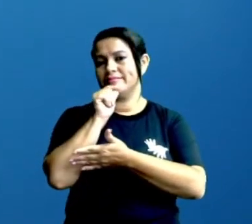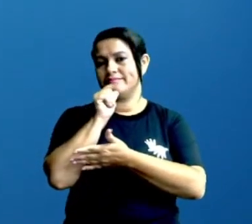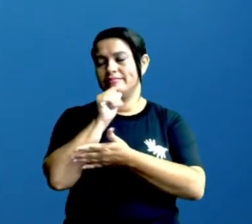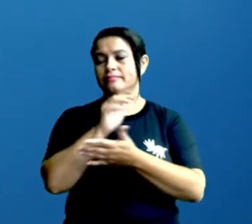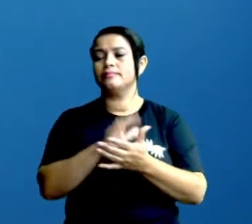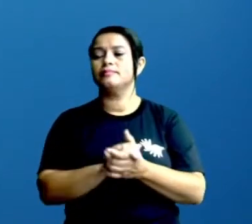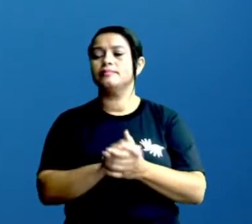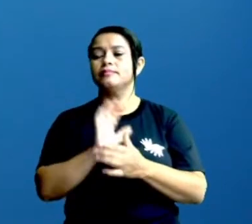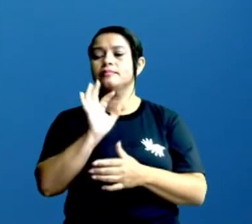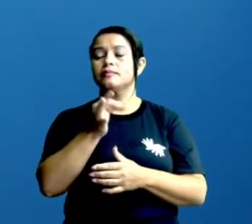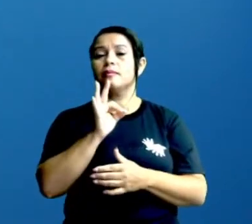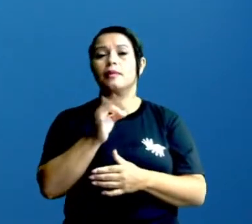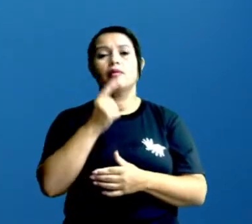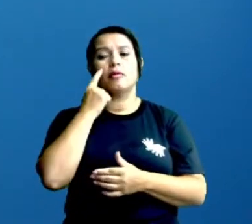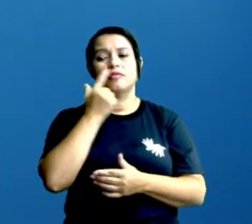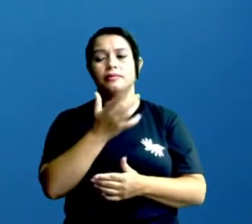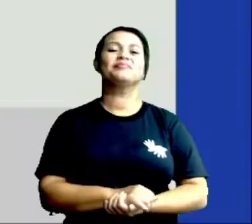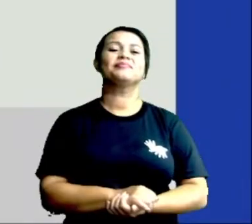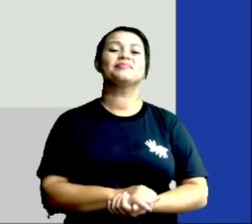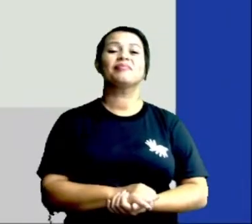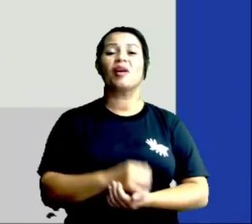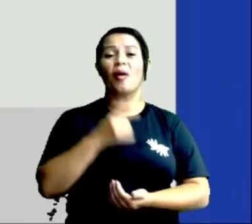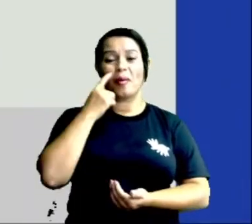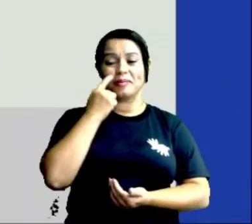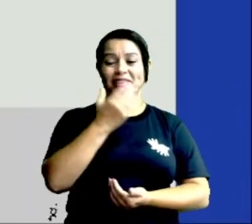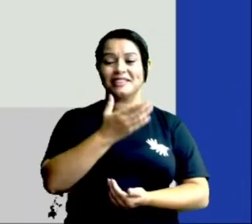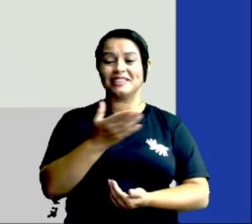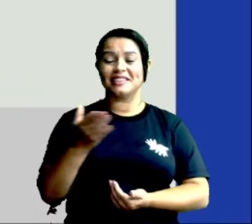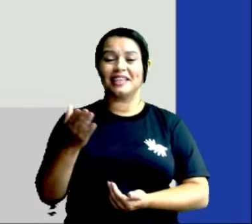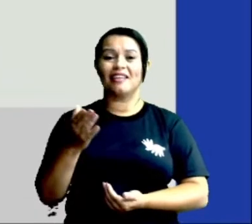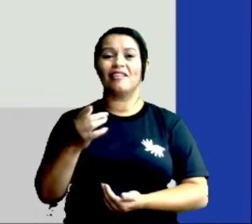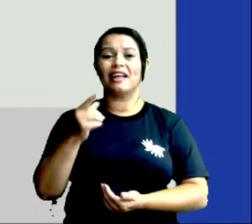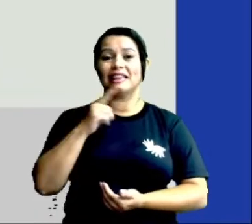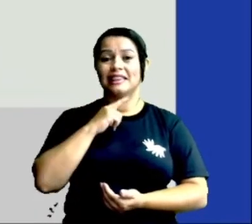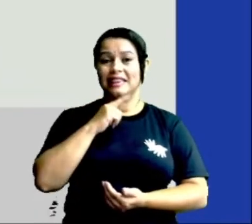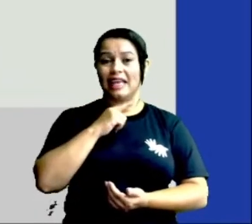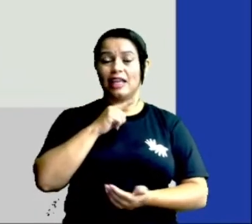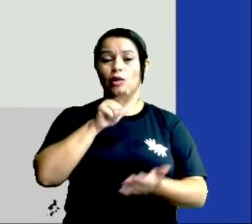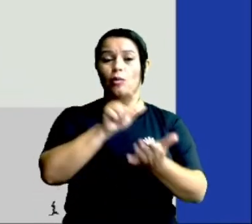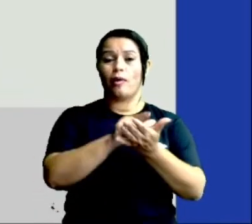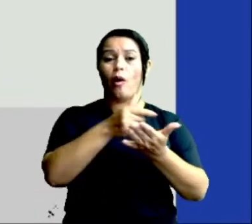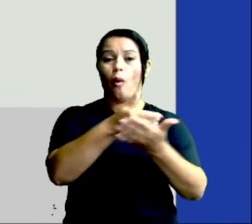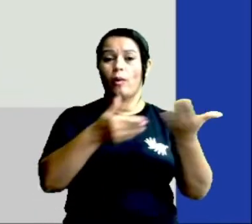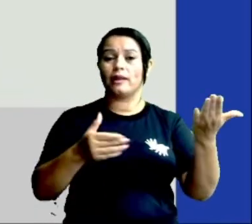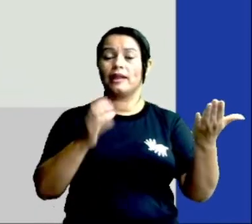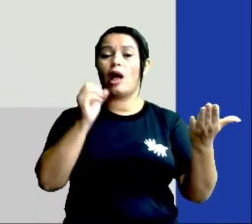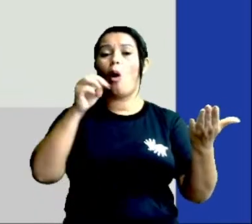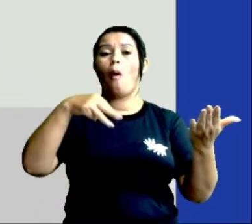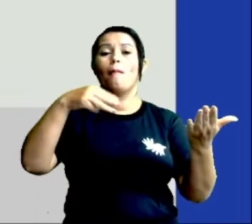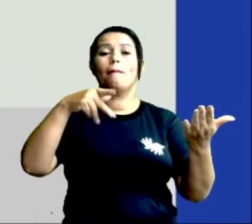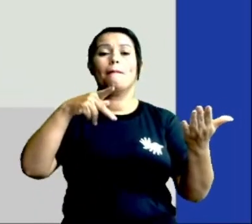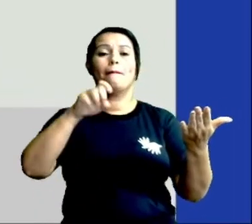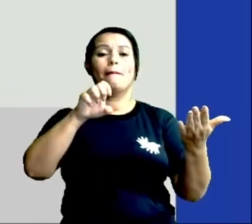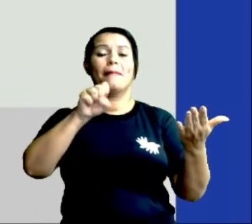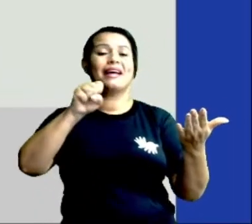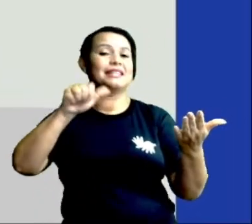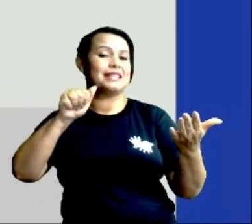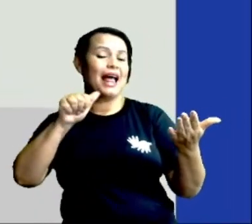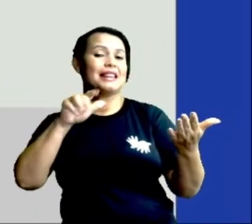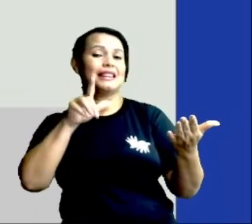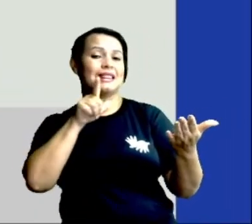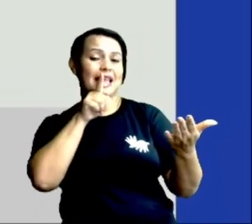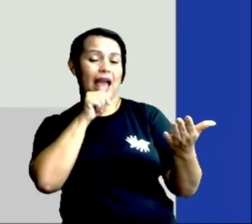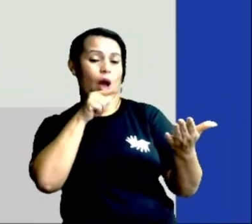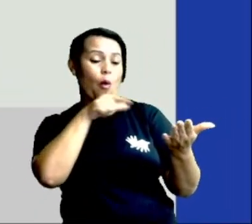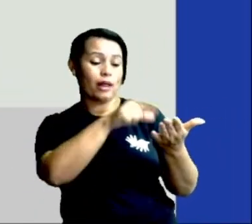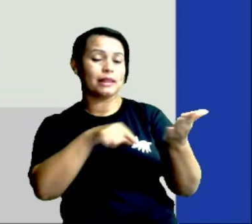água, tá certo? Então, ó, aqui, ó, em uma conta aqui da Compesa, né, isso é uma conta de água, então nós temos o seguinte, ó,